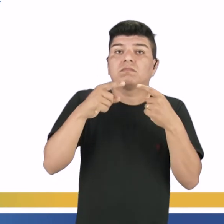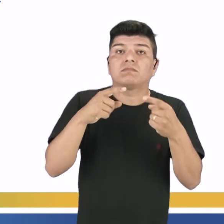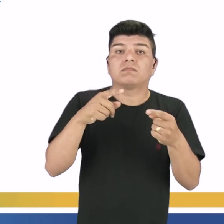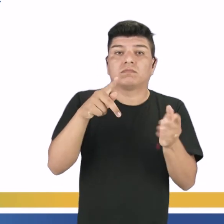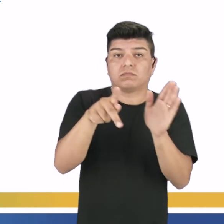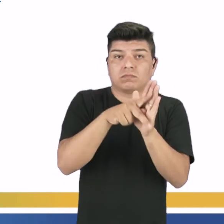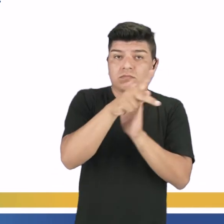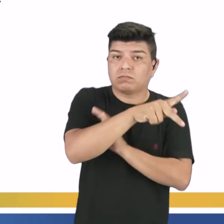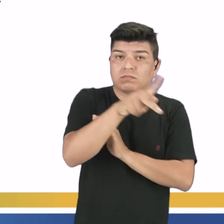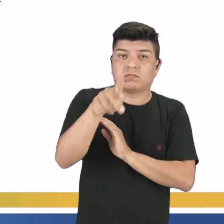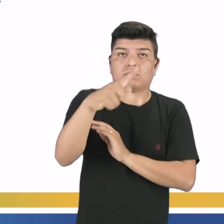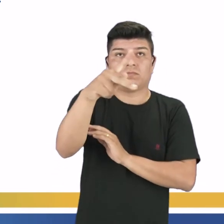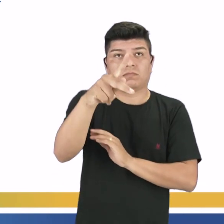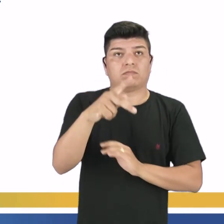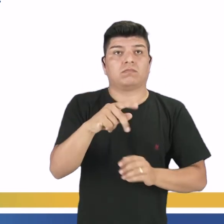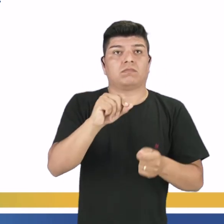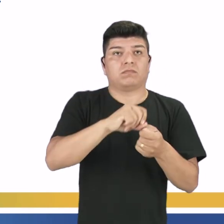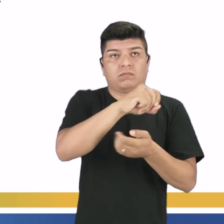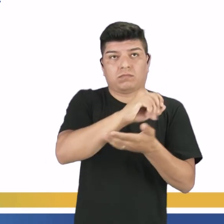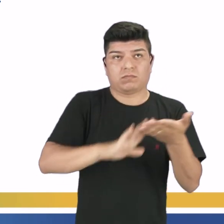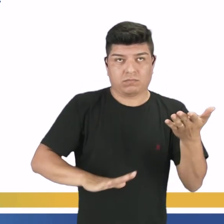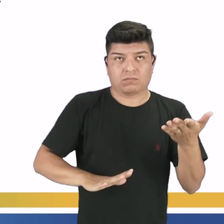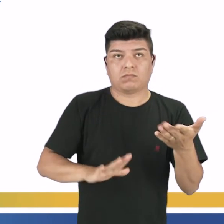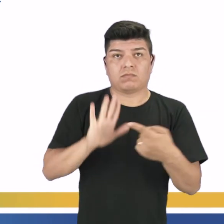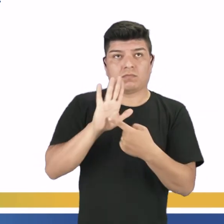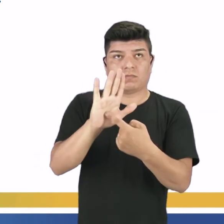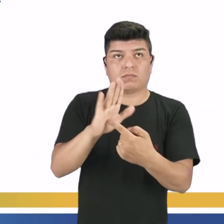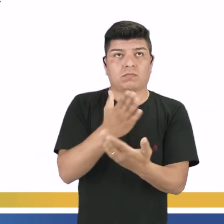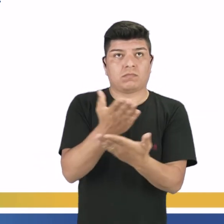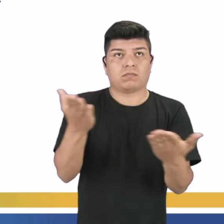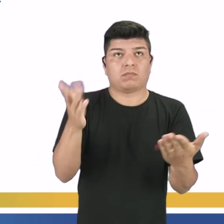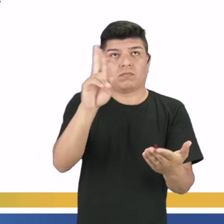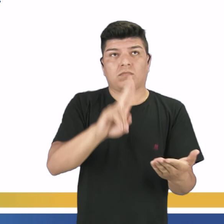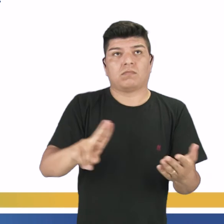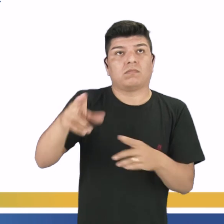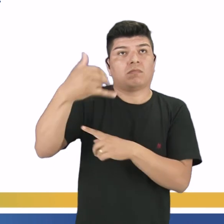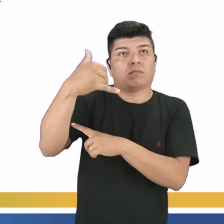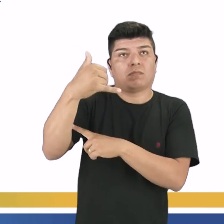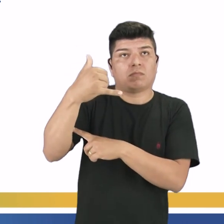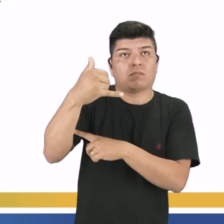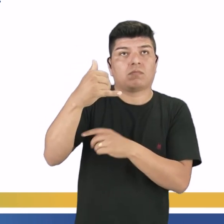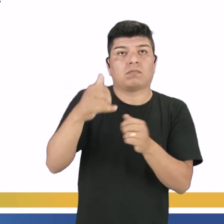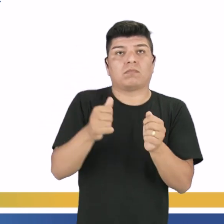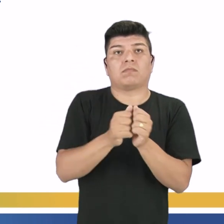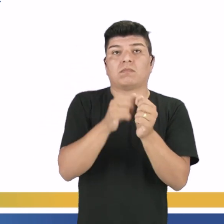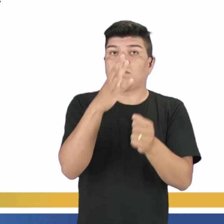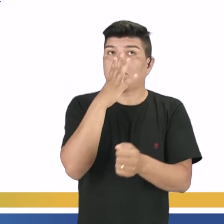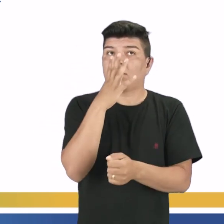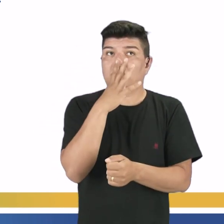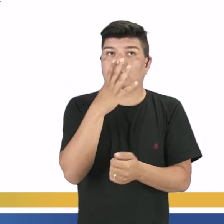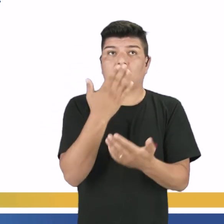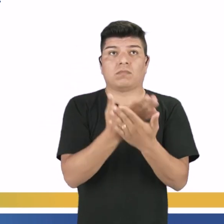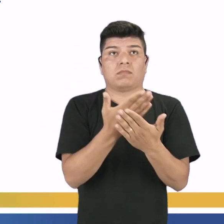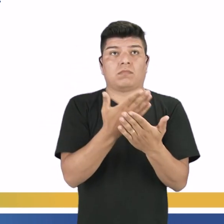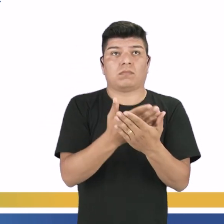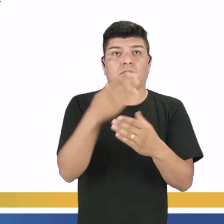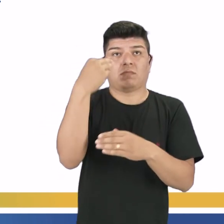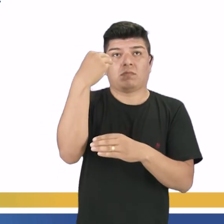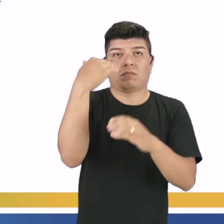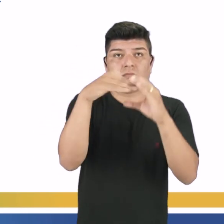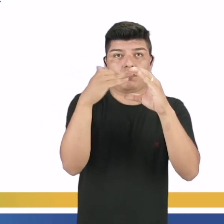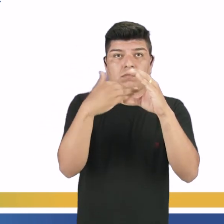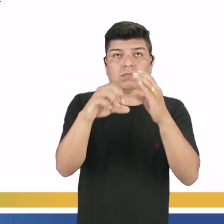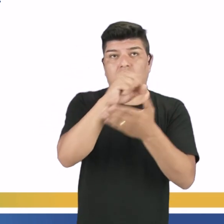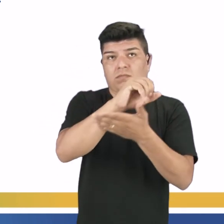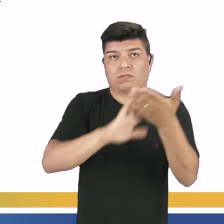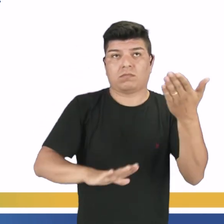seus professores, realize as tarefas e atividades propostas e use o celular para acompanhar as aulas, enviar suas